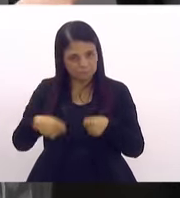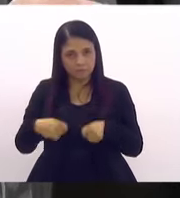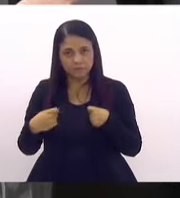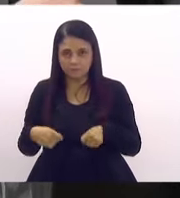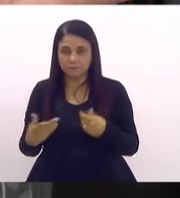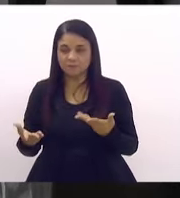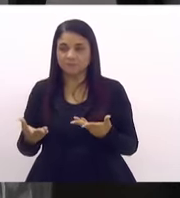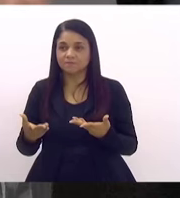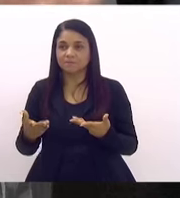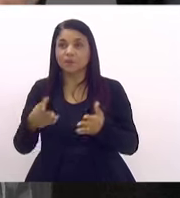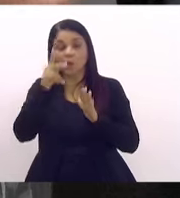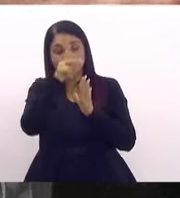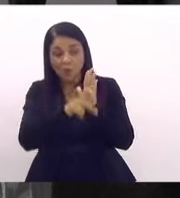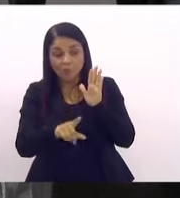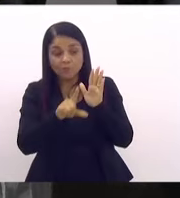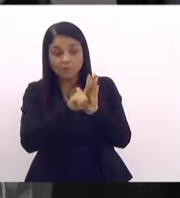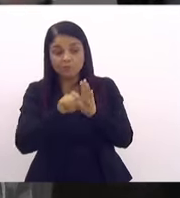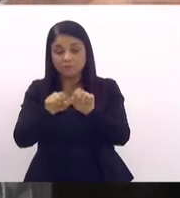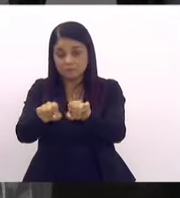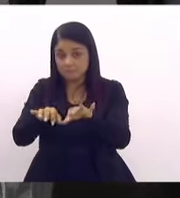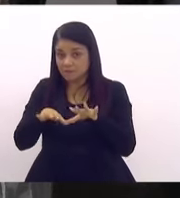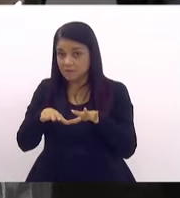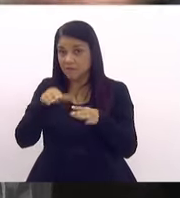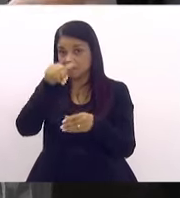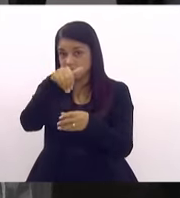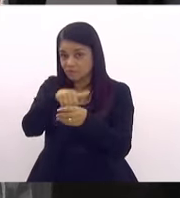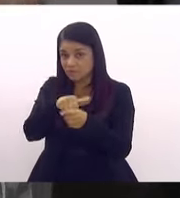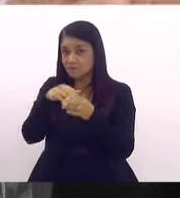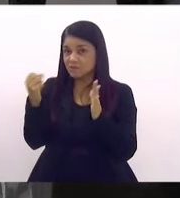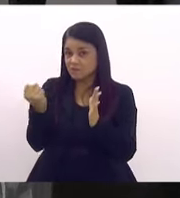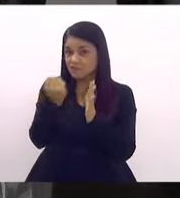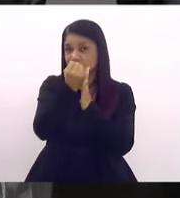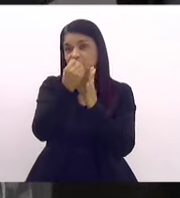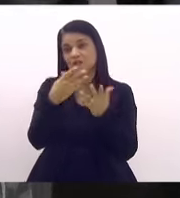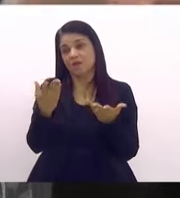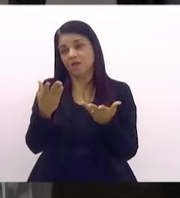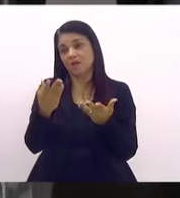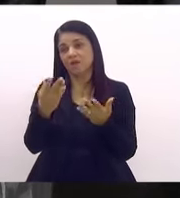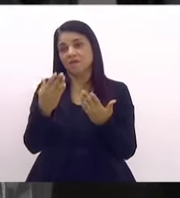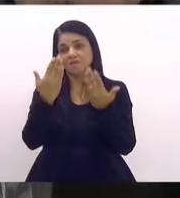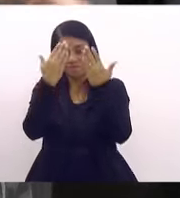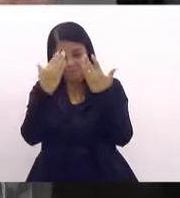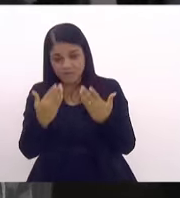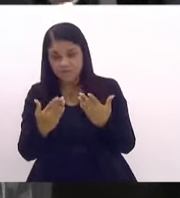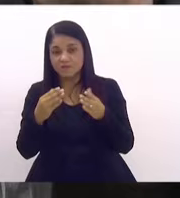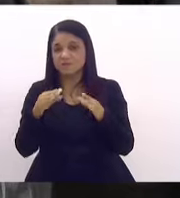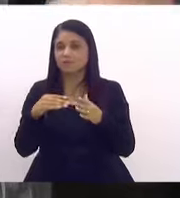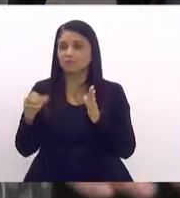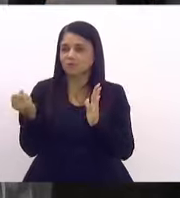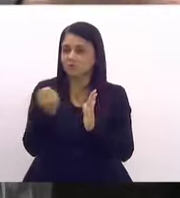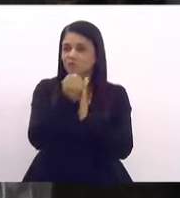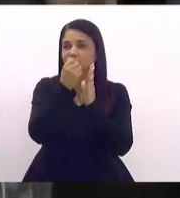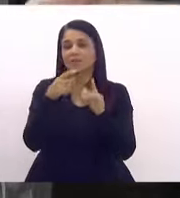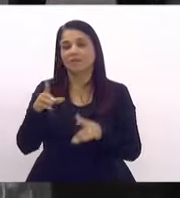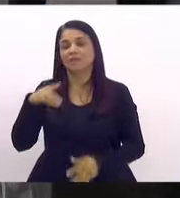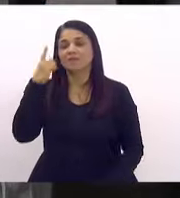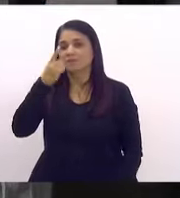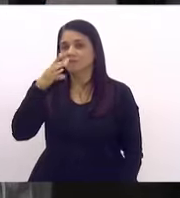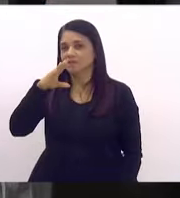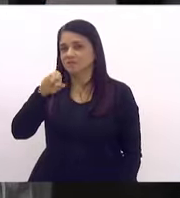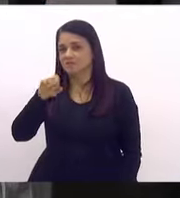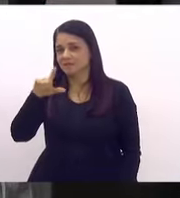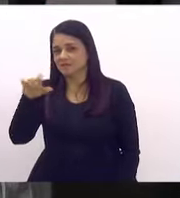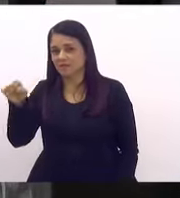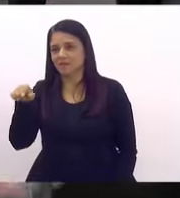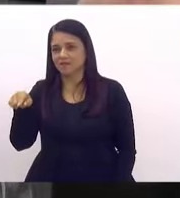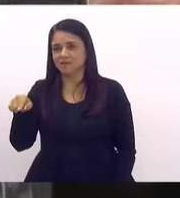temos que decidir. O projeto vai ao plenário, tem a destacar, enfim, verificação de quórum no destaque, enfim. A deputada Célia,